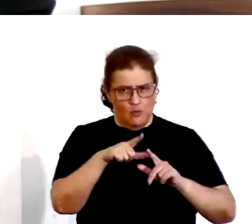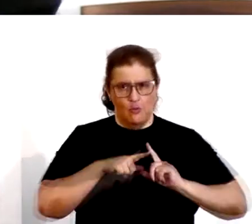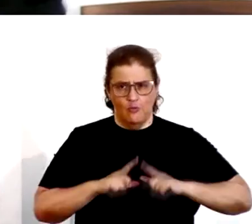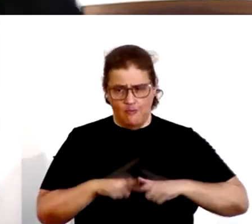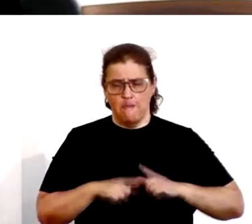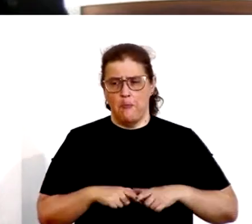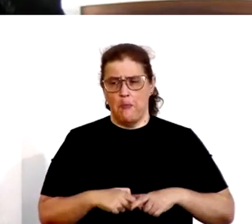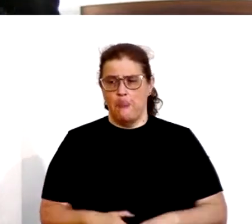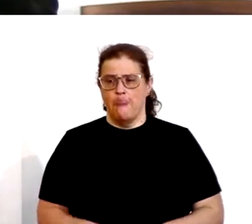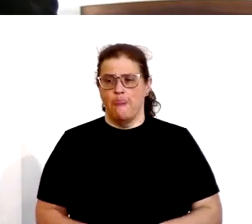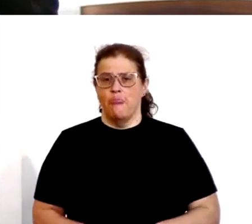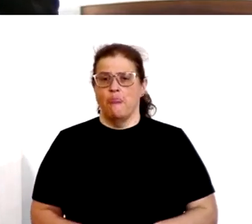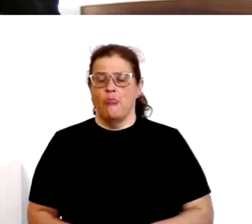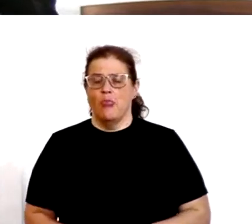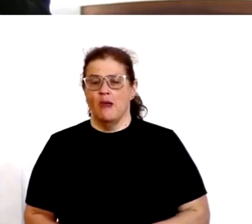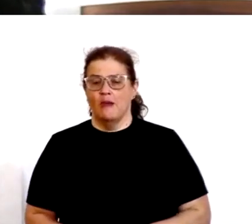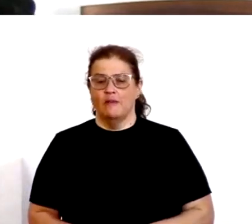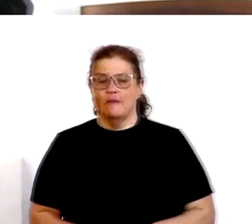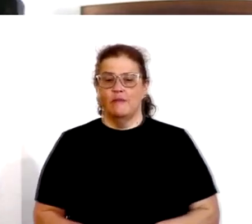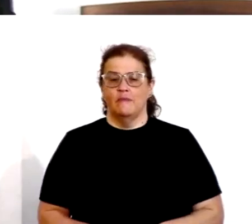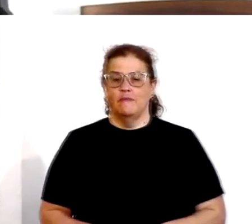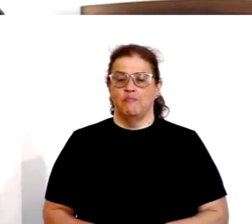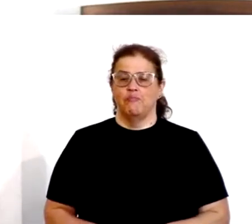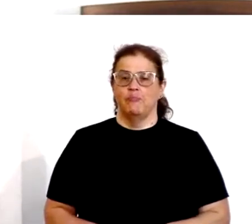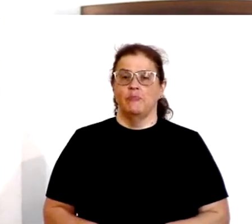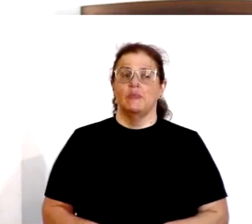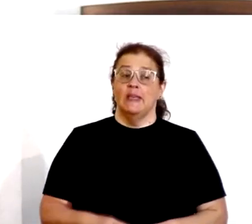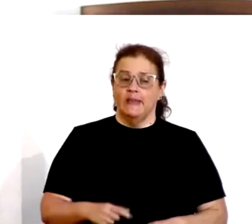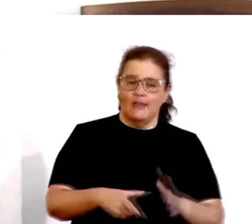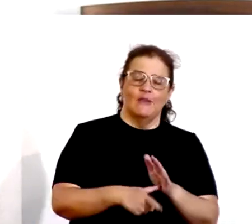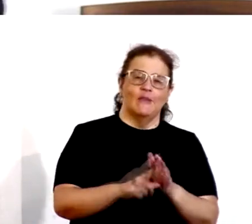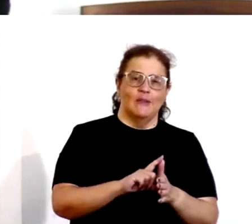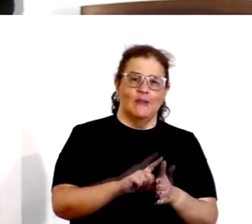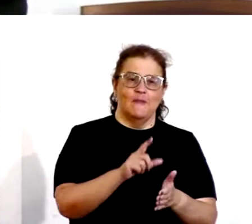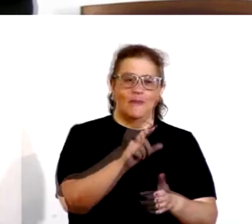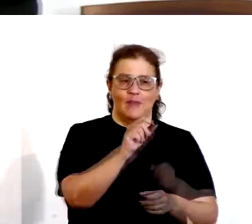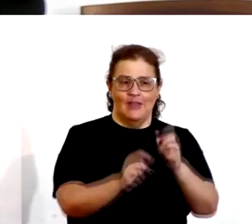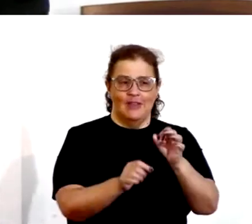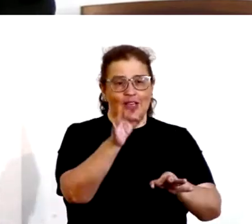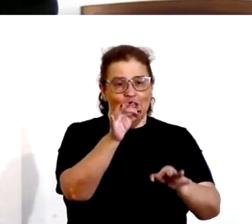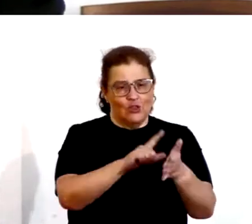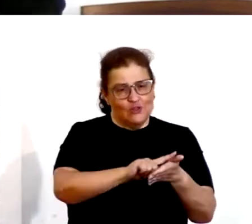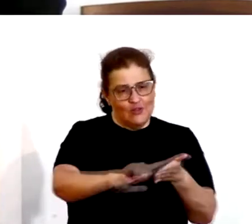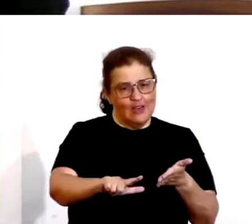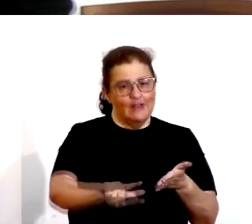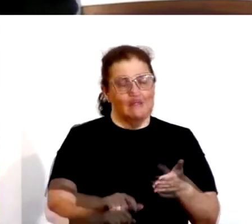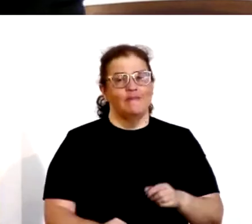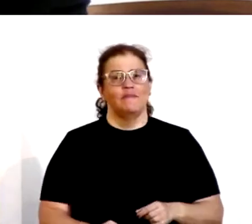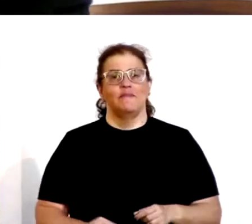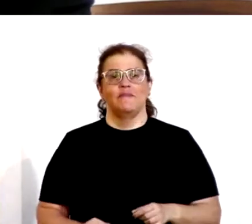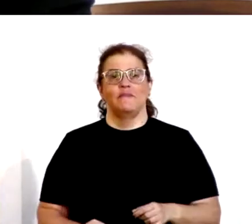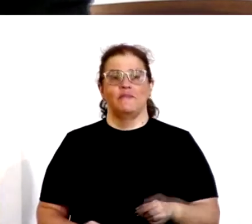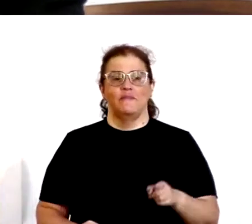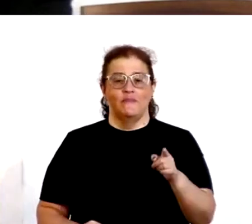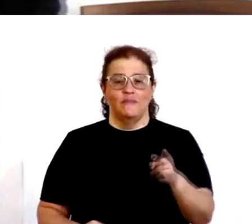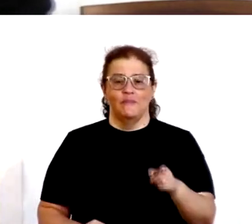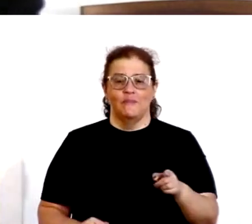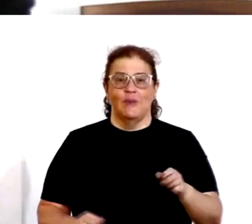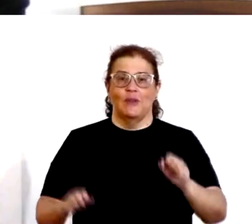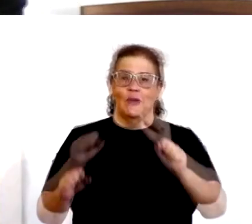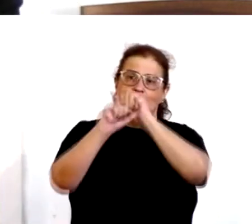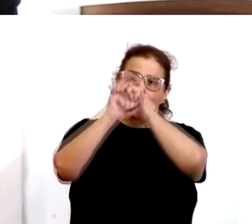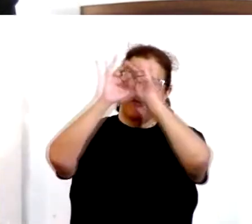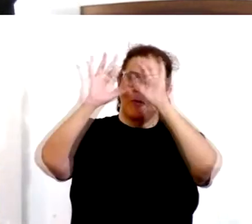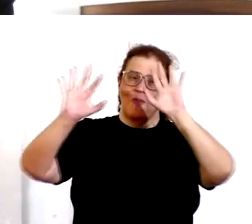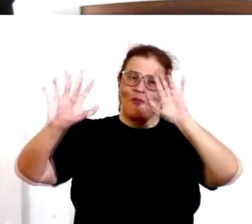de Deus em escolher e predestinar, ele termina esse trecho dizendo, para o louvor